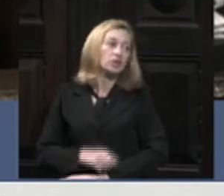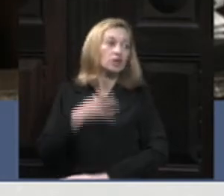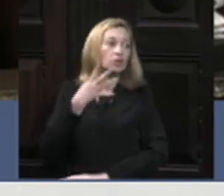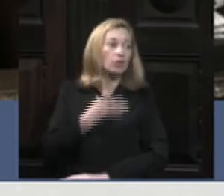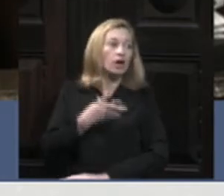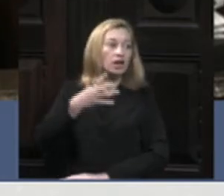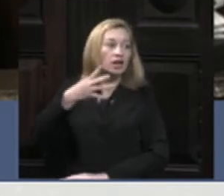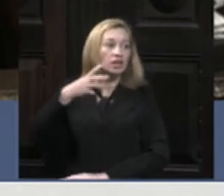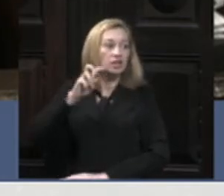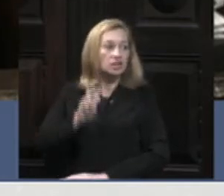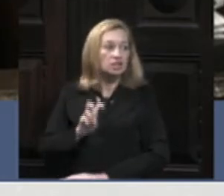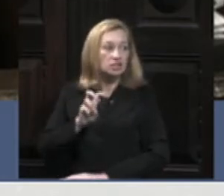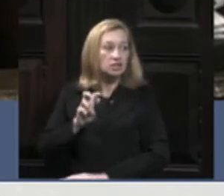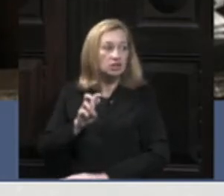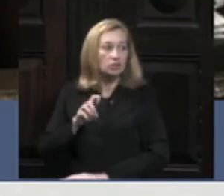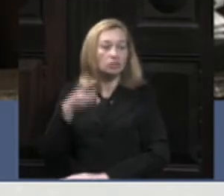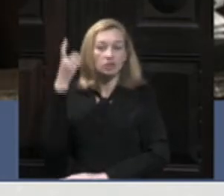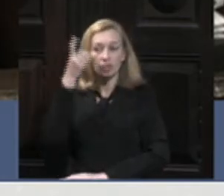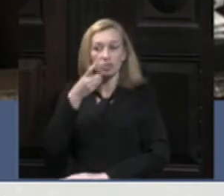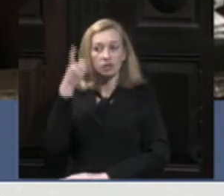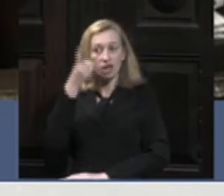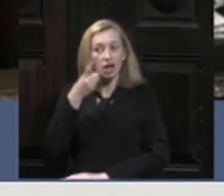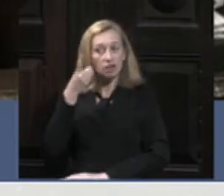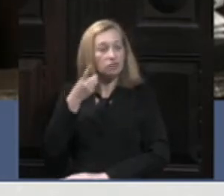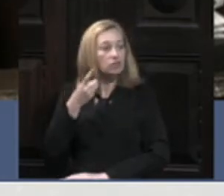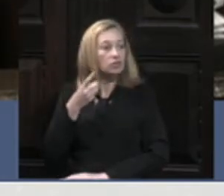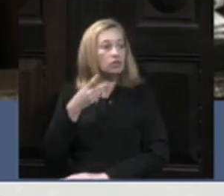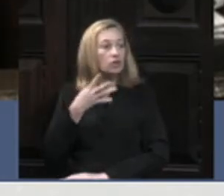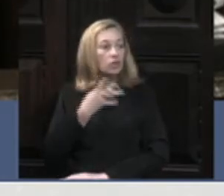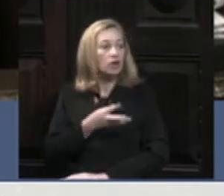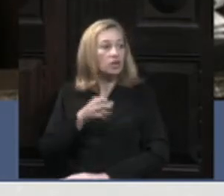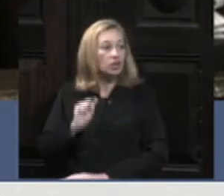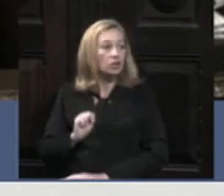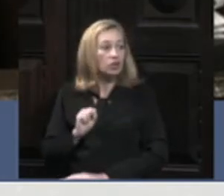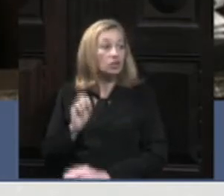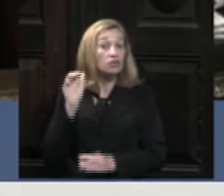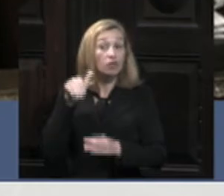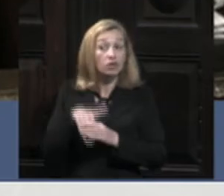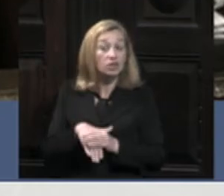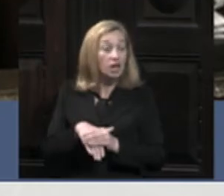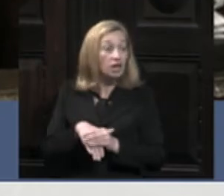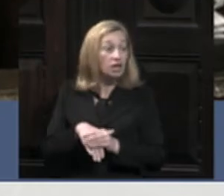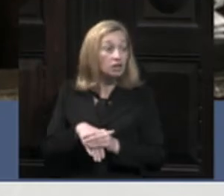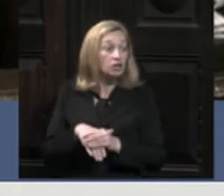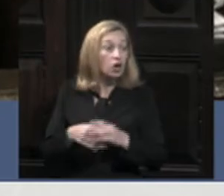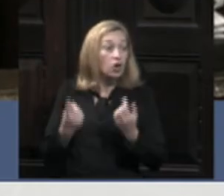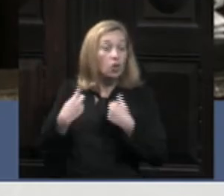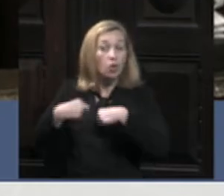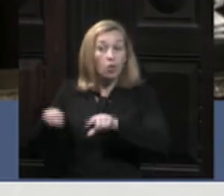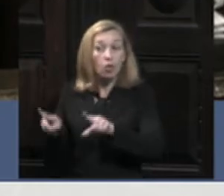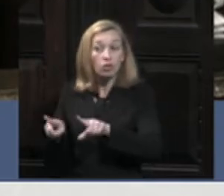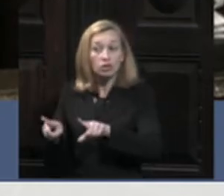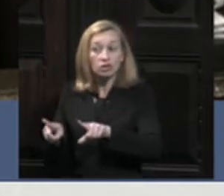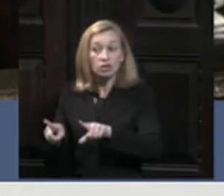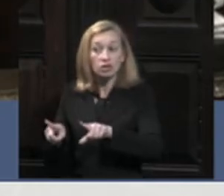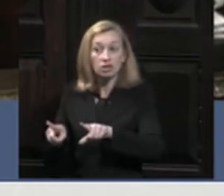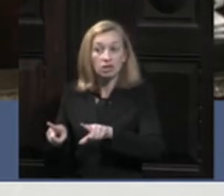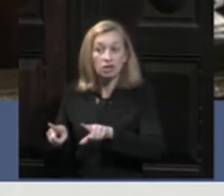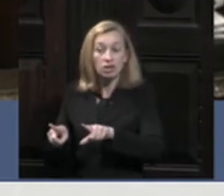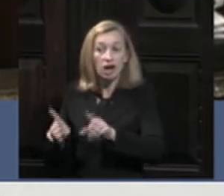45 parlamentares, 48, que votaram contra a privatização,